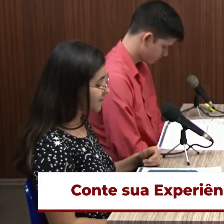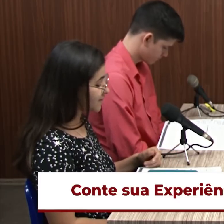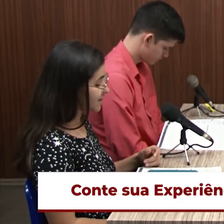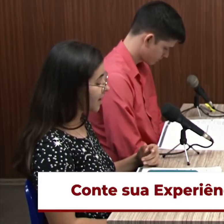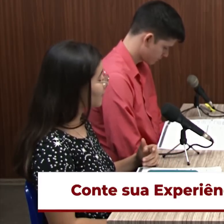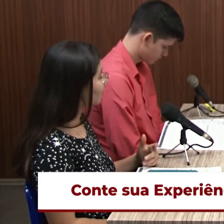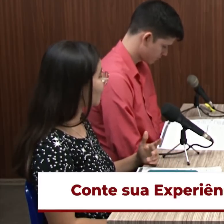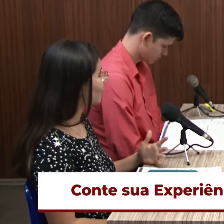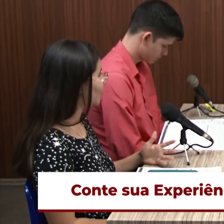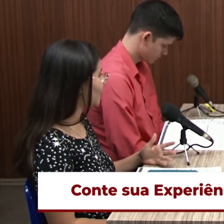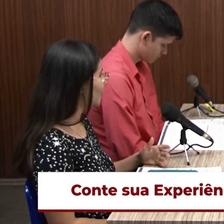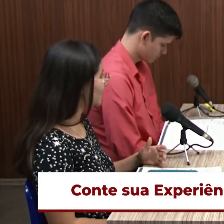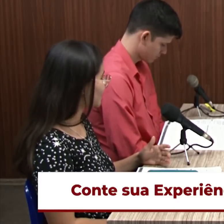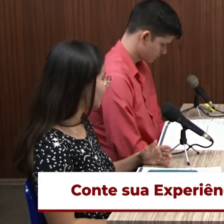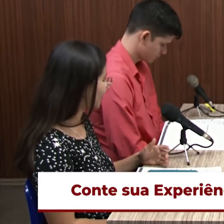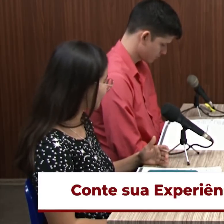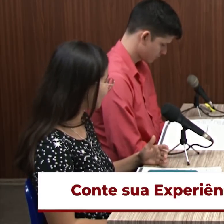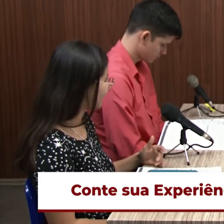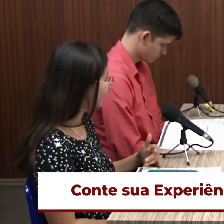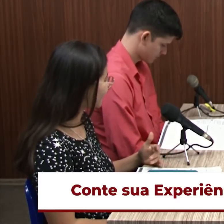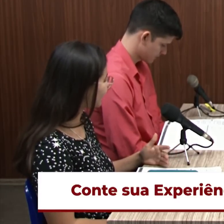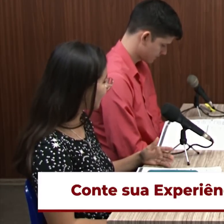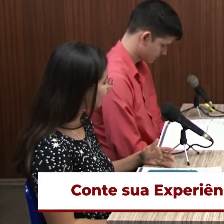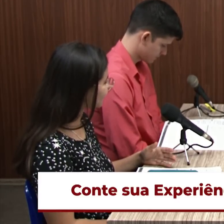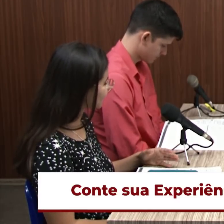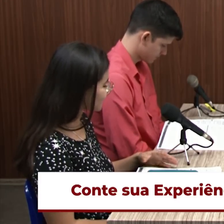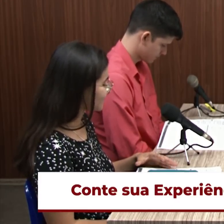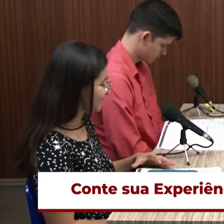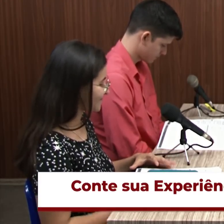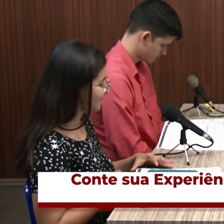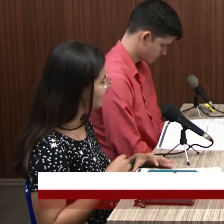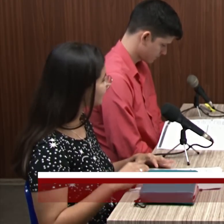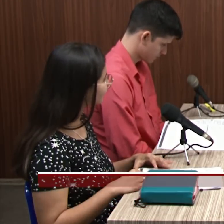Senhor Jesus, que é o autor e consumador da fé.